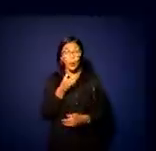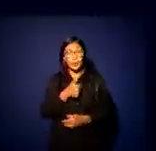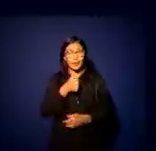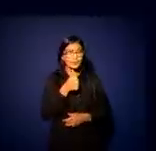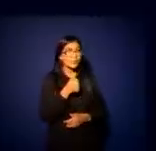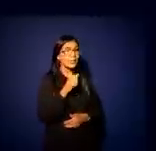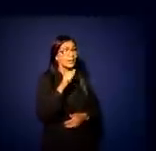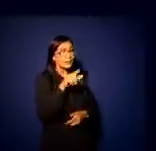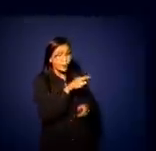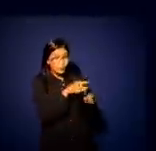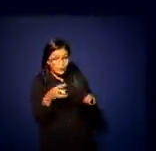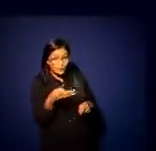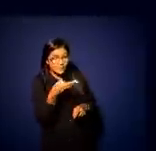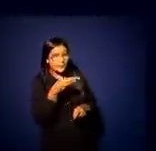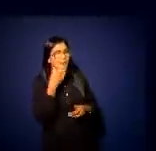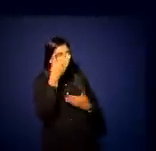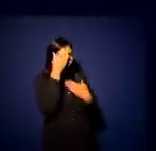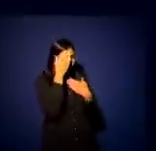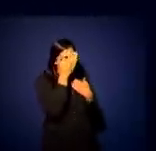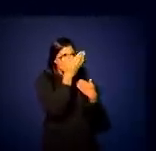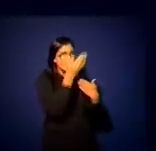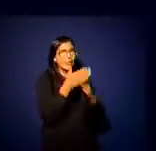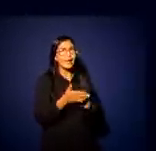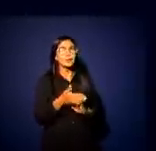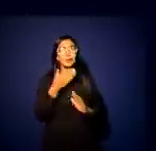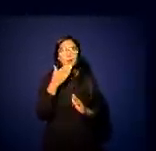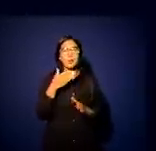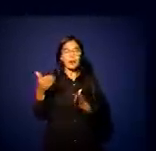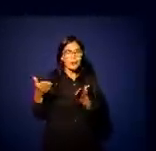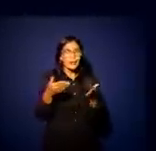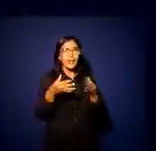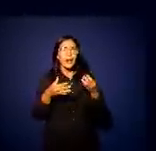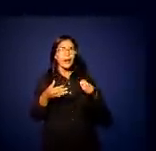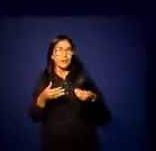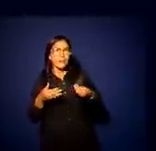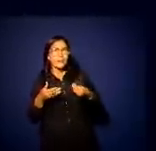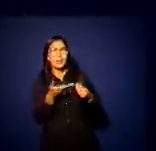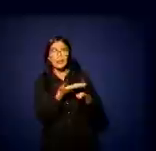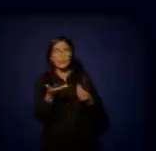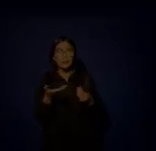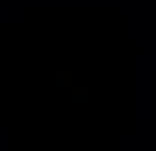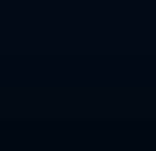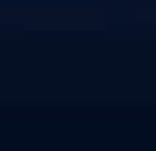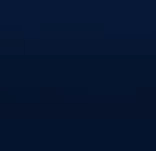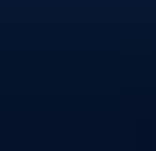Andreia Cristian Laercio Muito obrigado pela presença obrigado a todos e pela presença obrigado